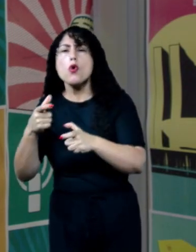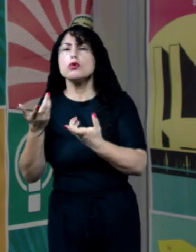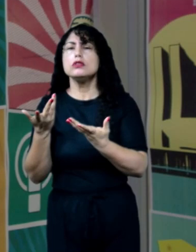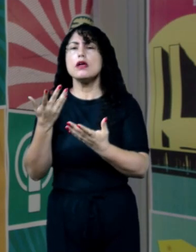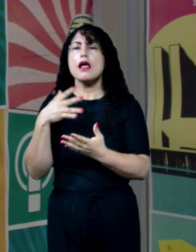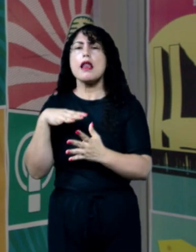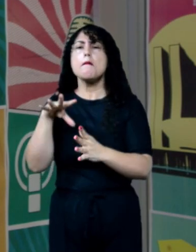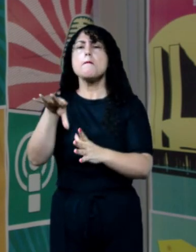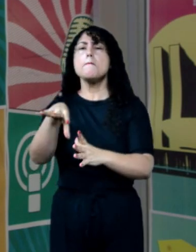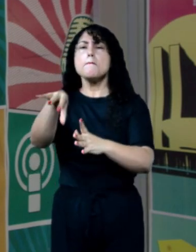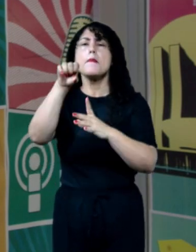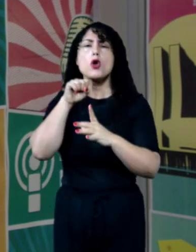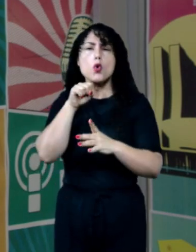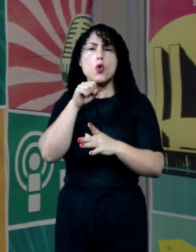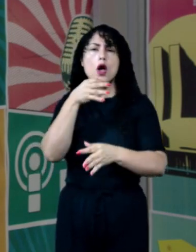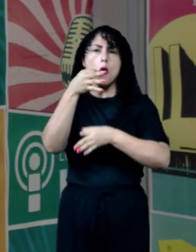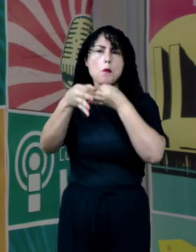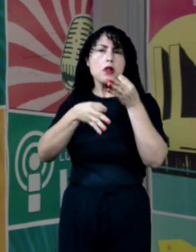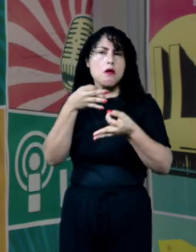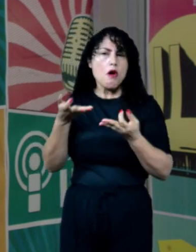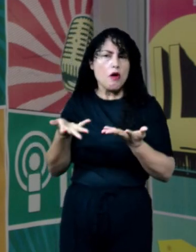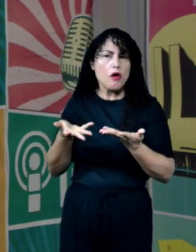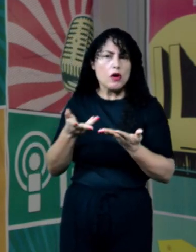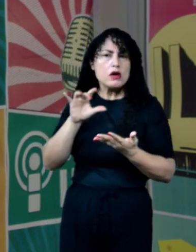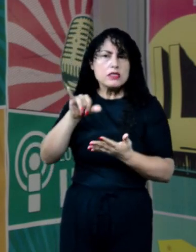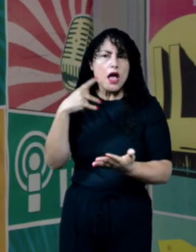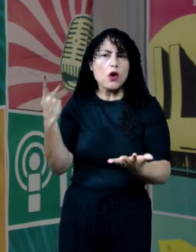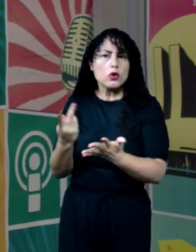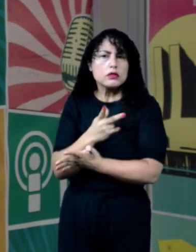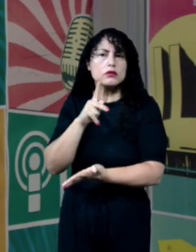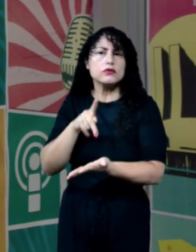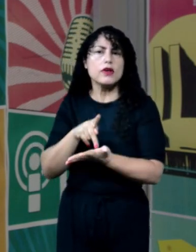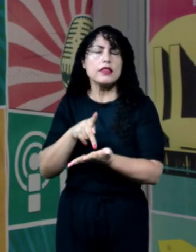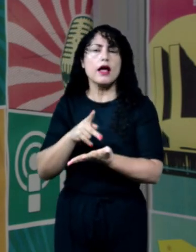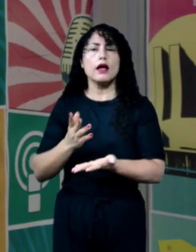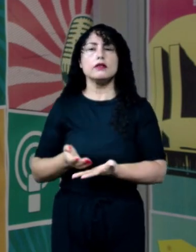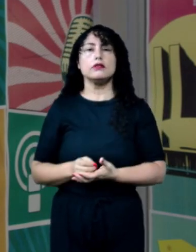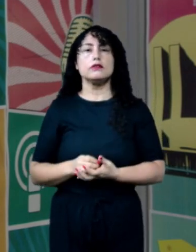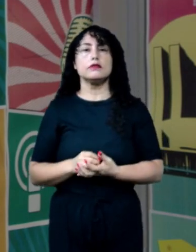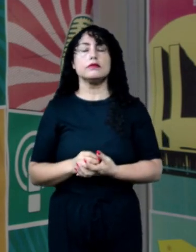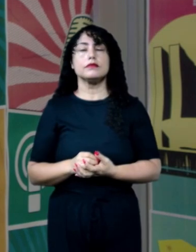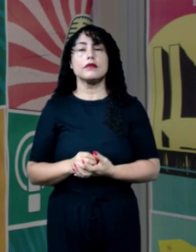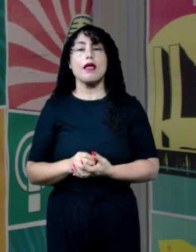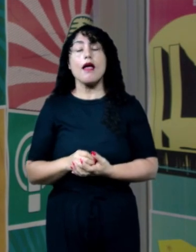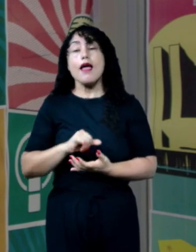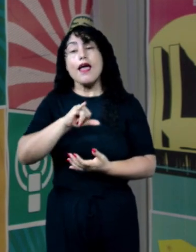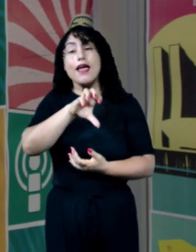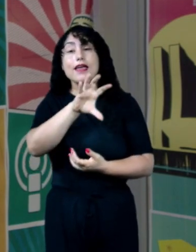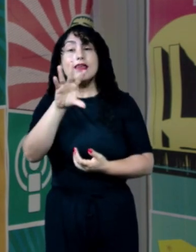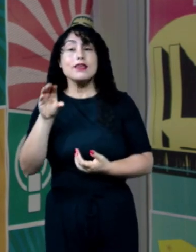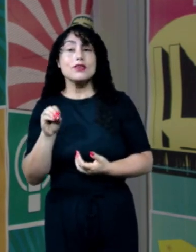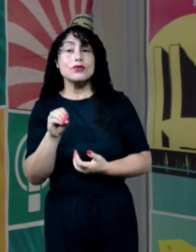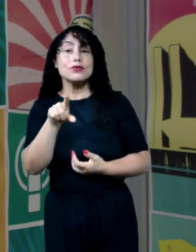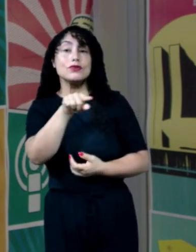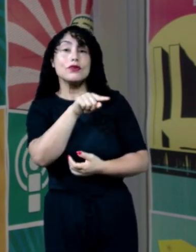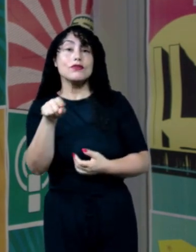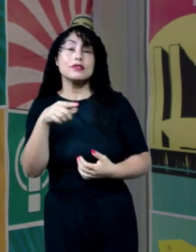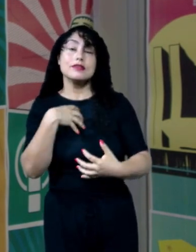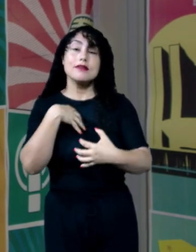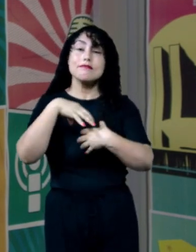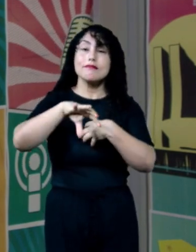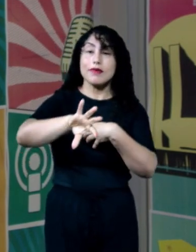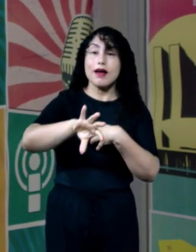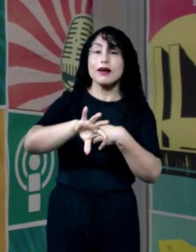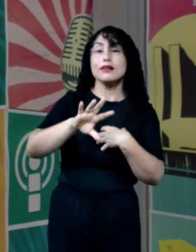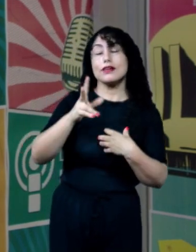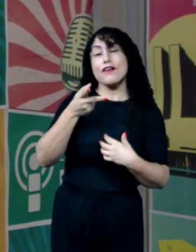aquele argumento, se realmente aconteceu. E acho que é isso, né? E também ser um pouquinho mais empático, como eu já